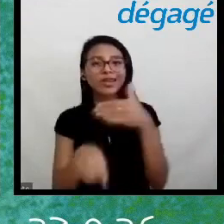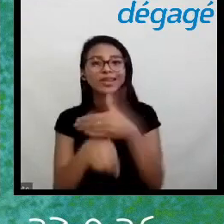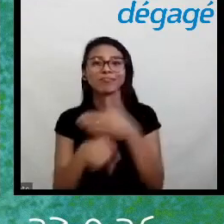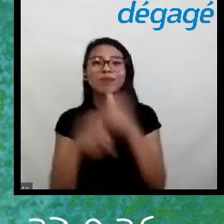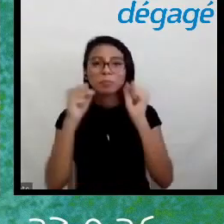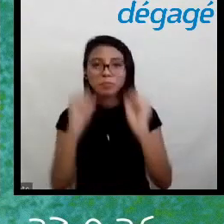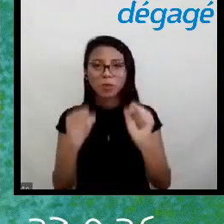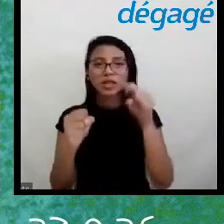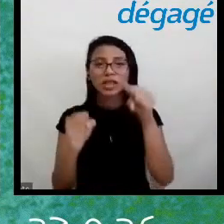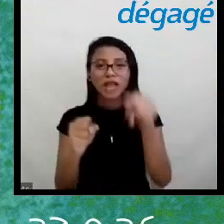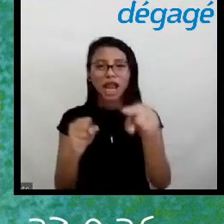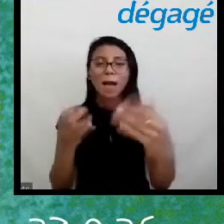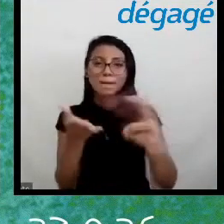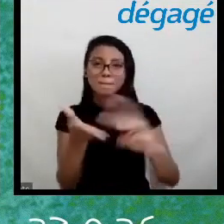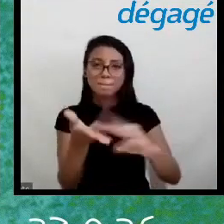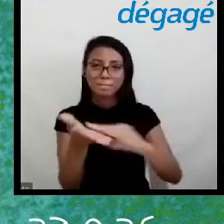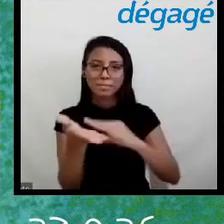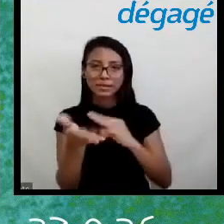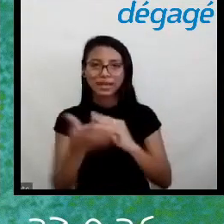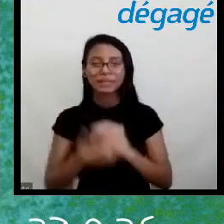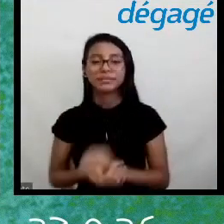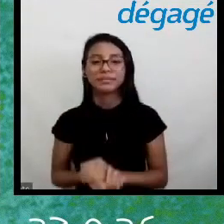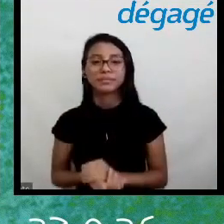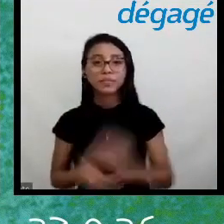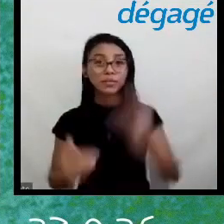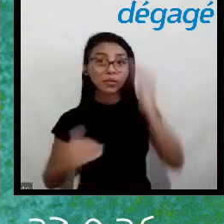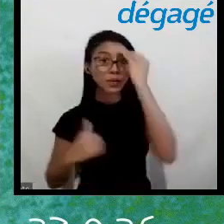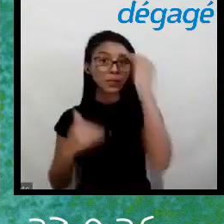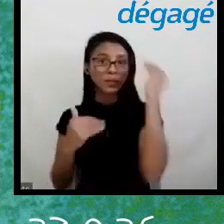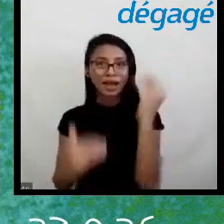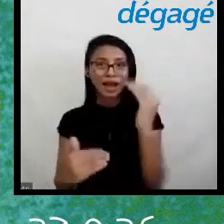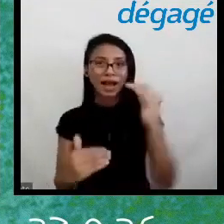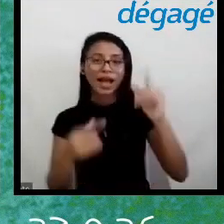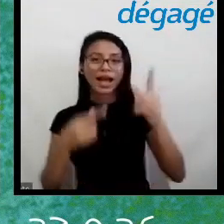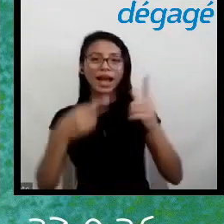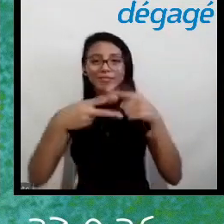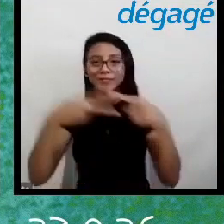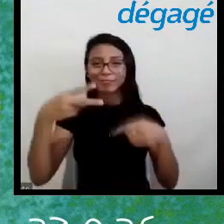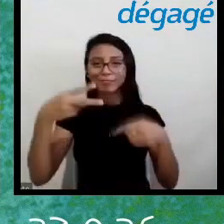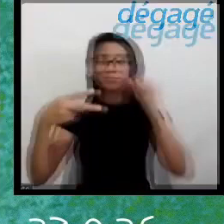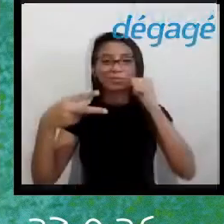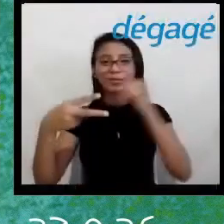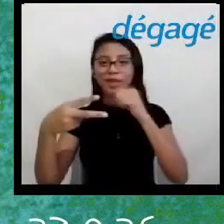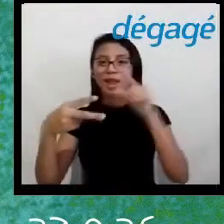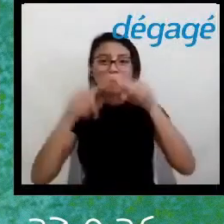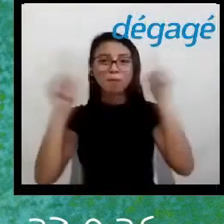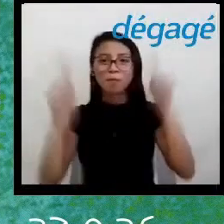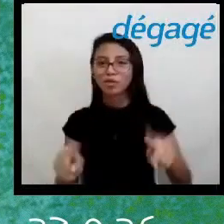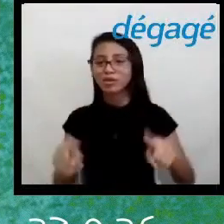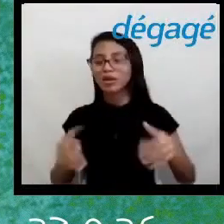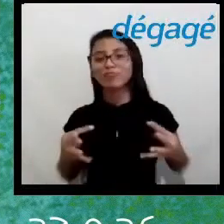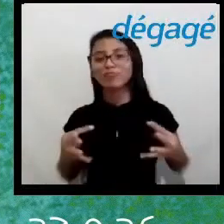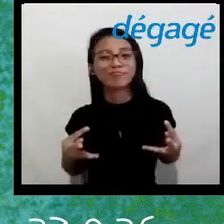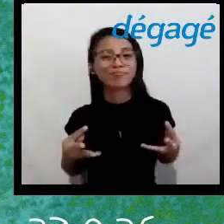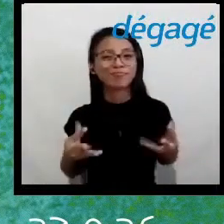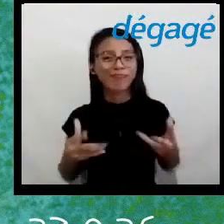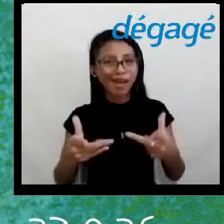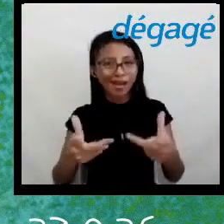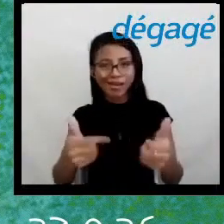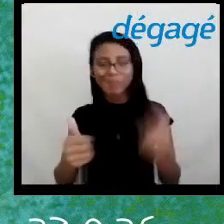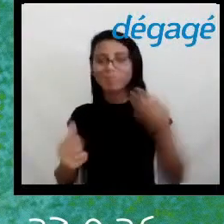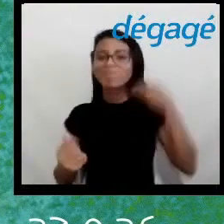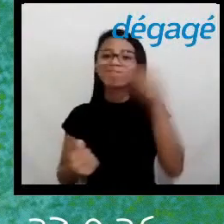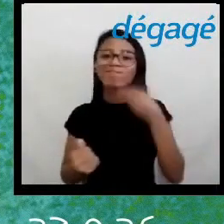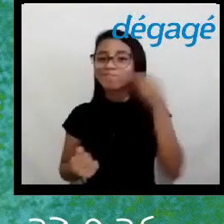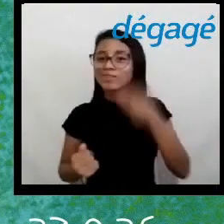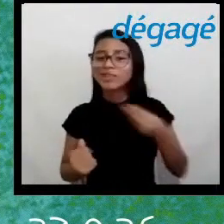Muitíssimo obrigada, Aline, Tavi, que projeto fantástico, que experiência bacana.